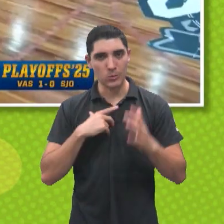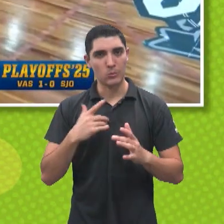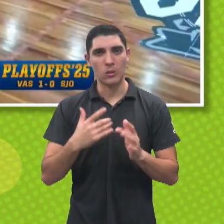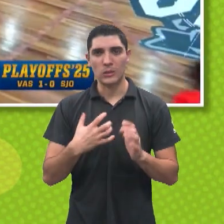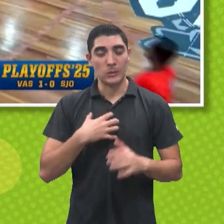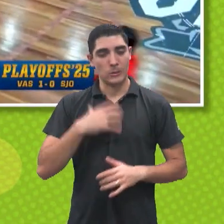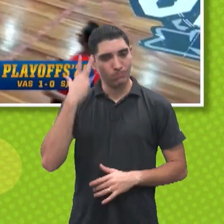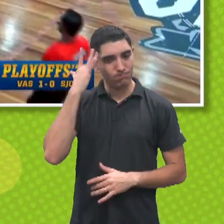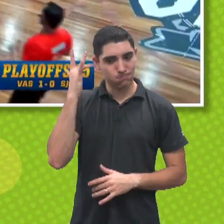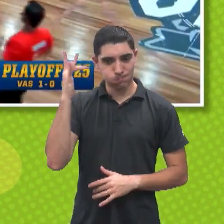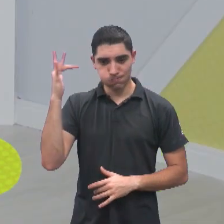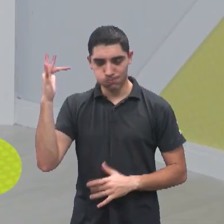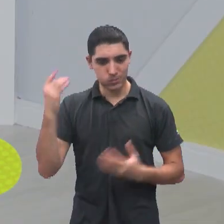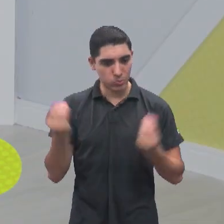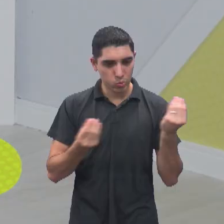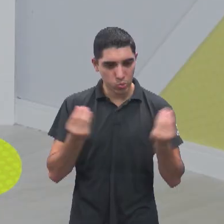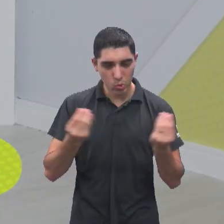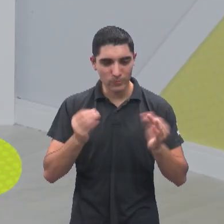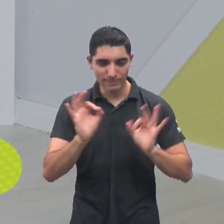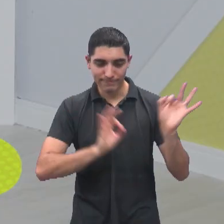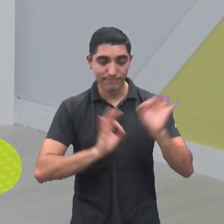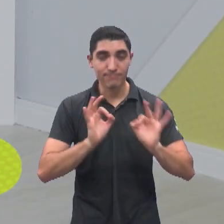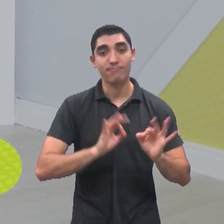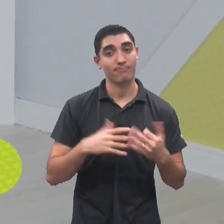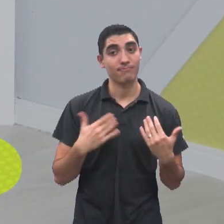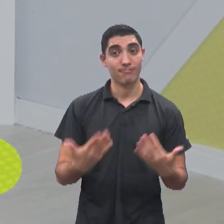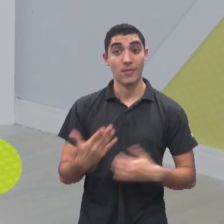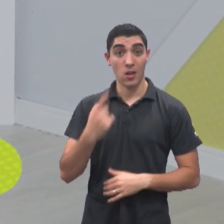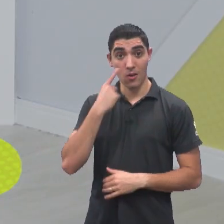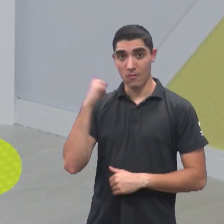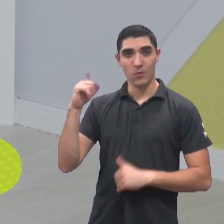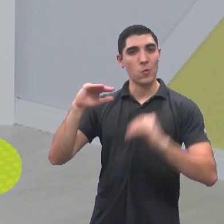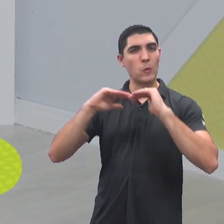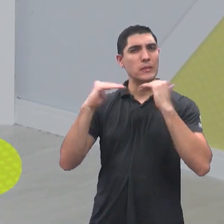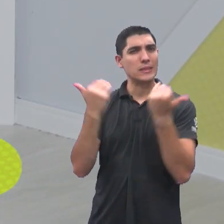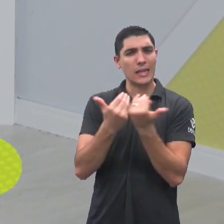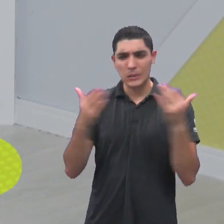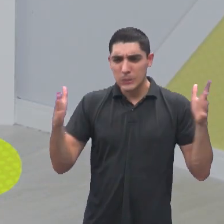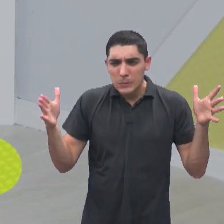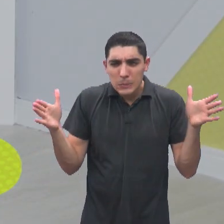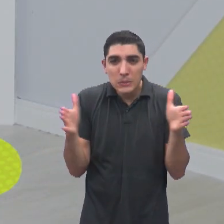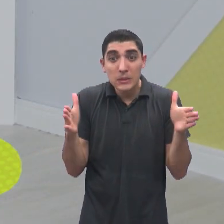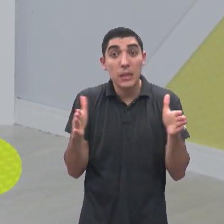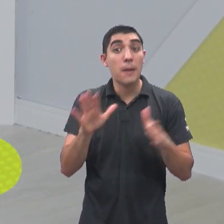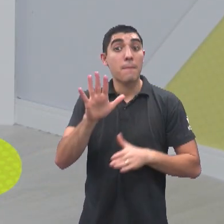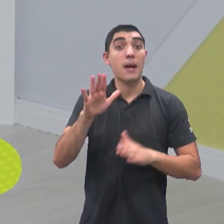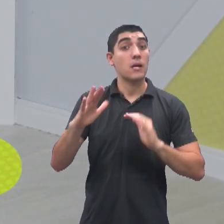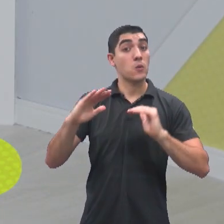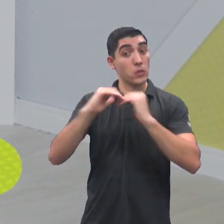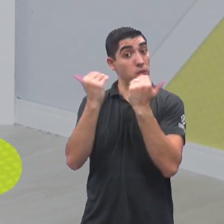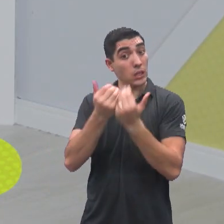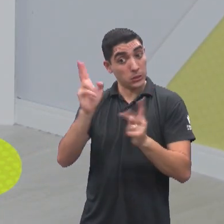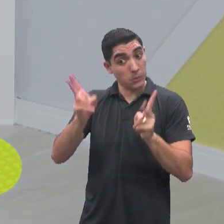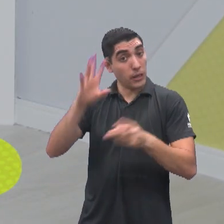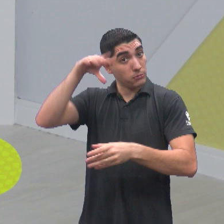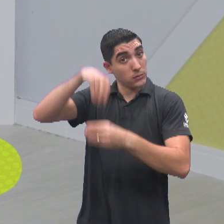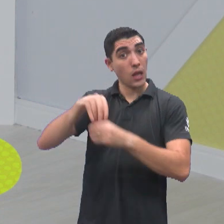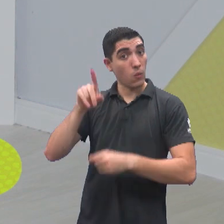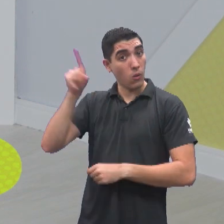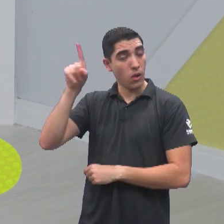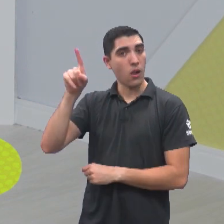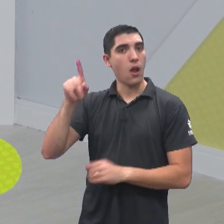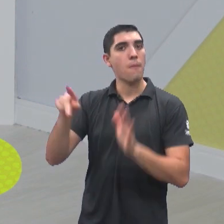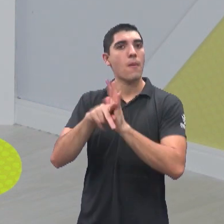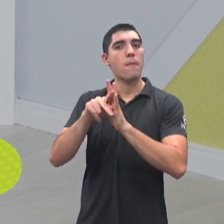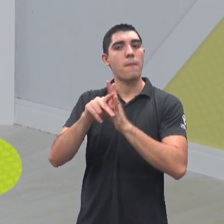e tentar virar esse placar. E olha lá o ginásio do São Januário, né? Acanhadinho ali, mas é o ginásio do clube, né? Lá mesmo em São Januário, bacana você